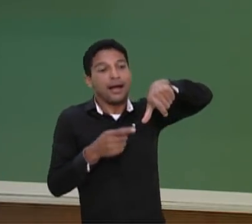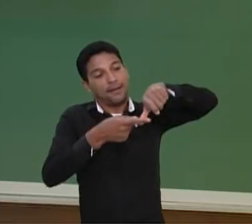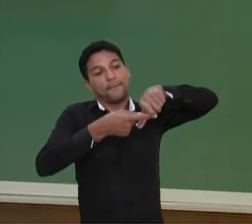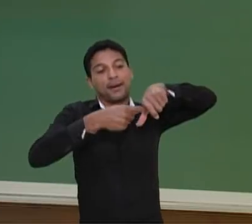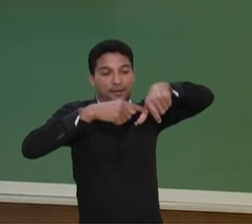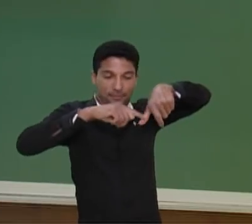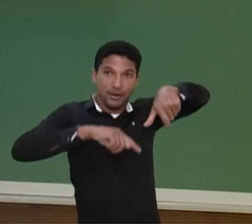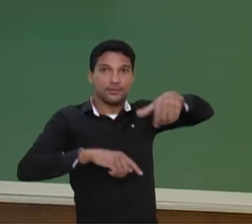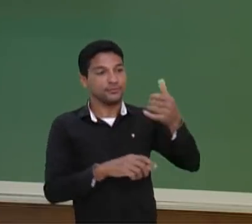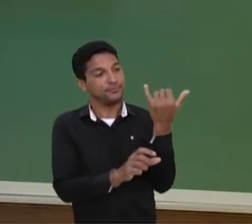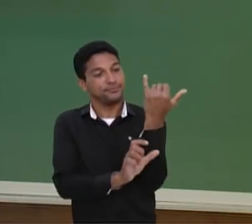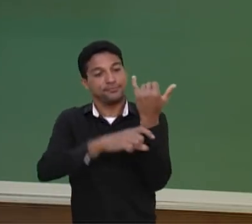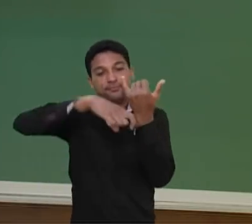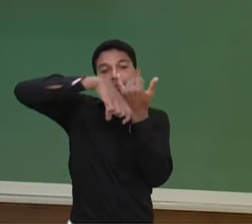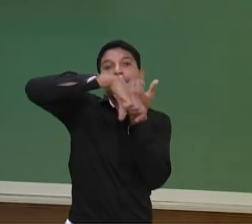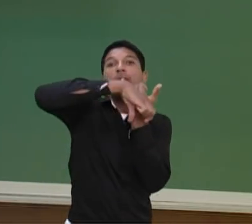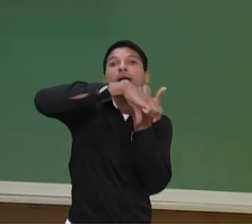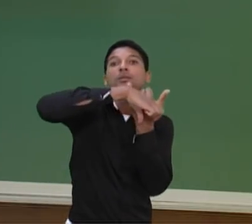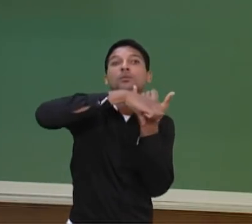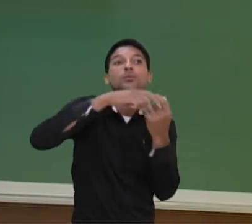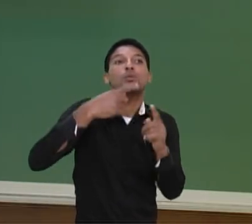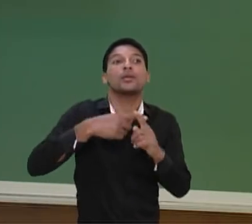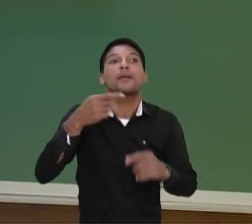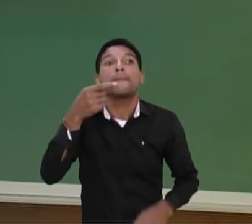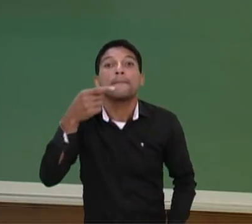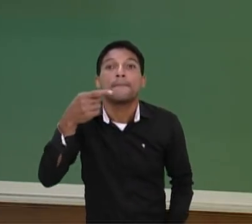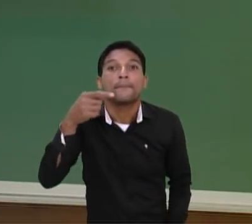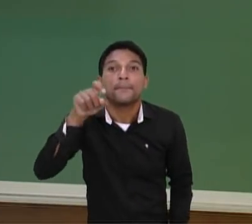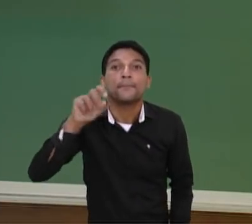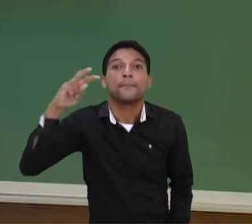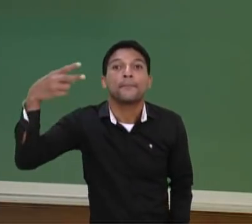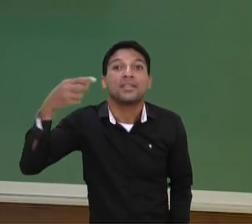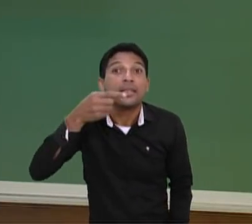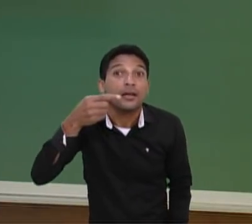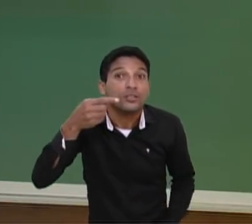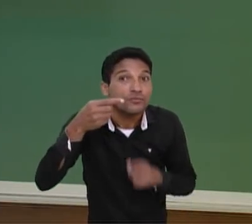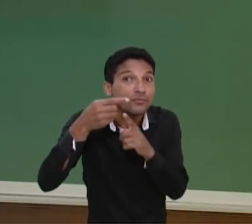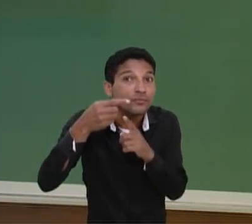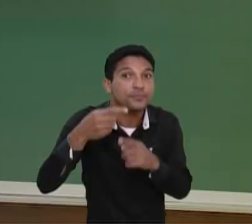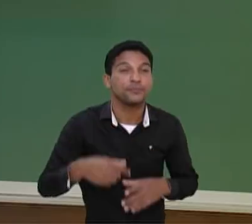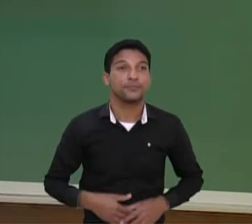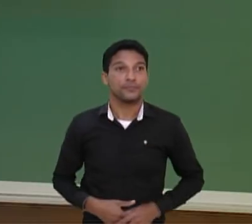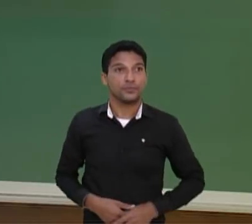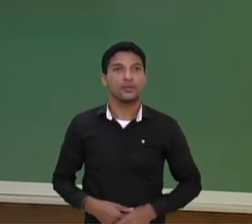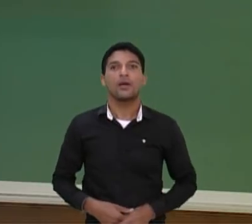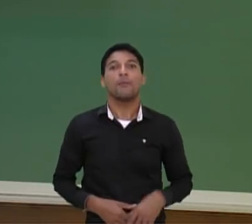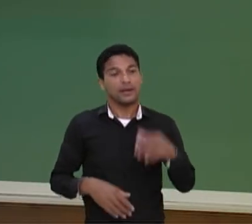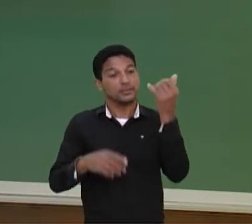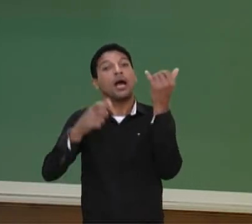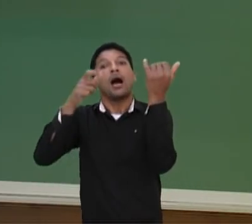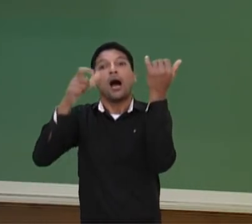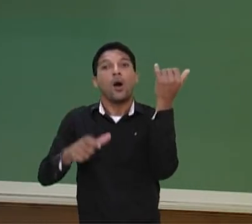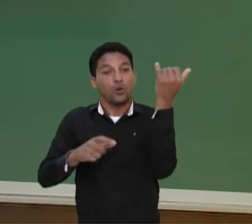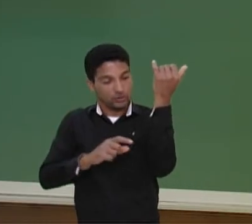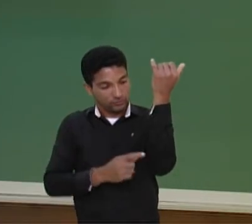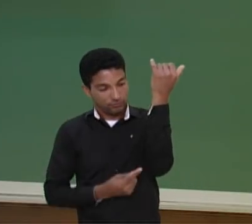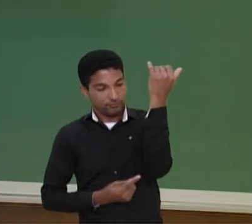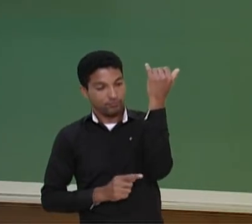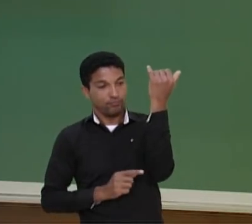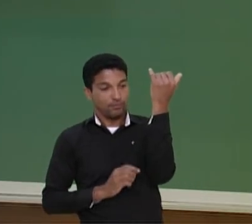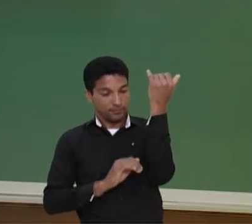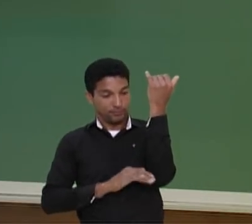porque eu tenho valor negativo só que aí ele vai interceptar o eixo y donde na região